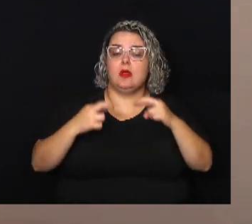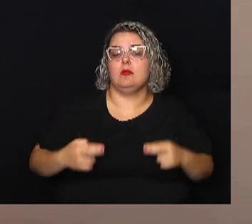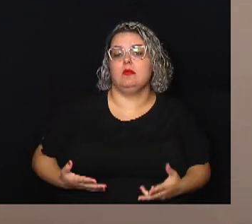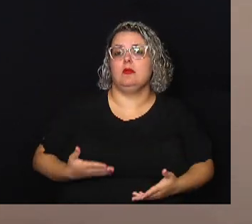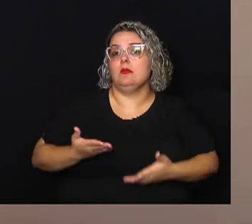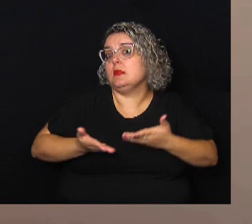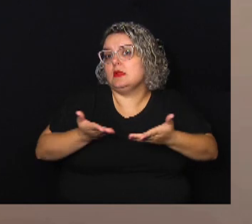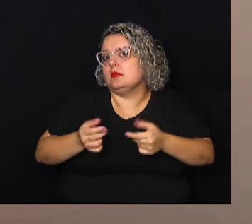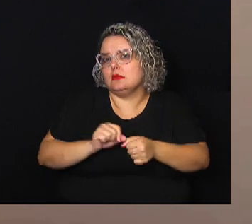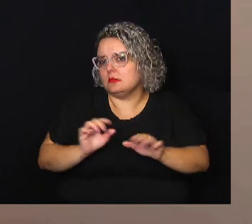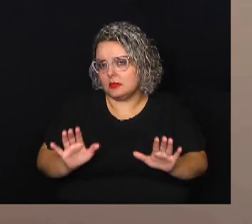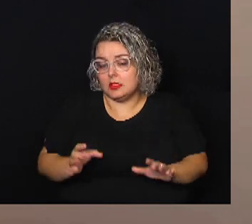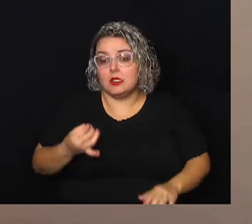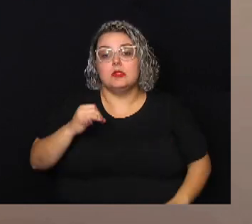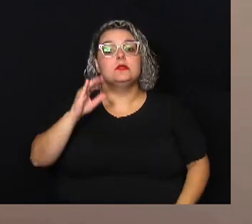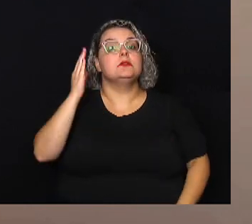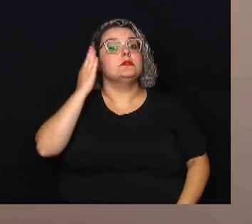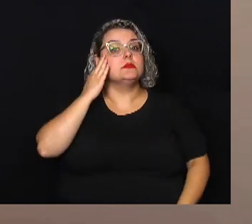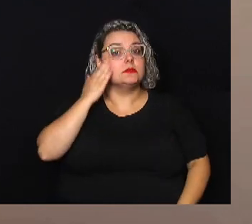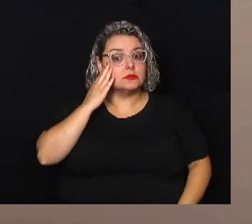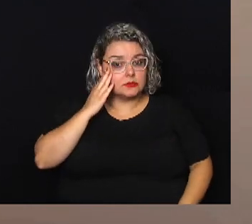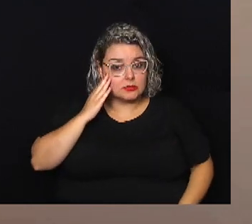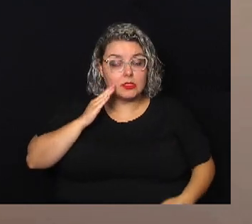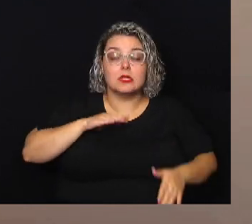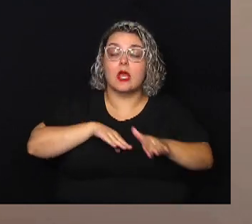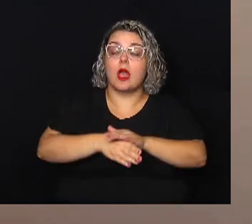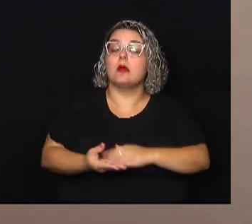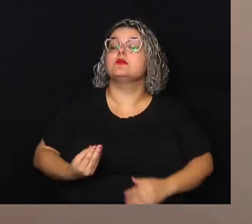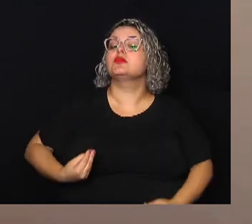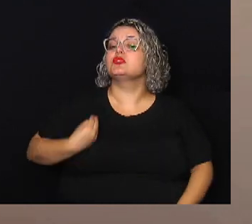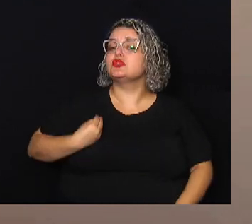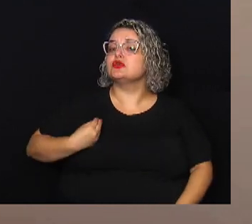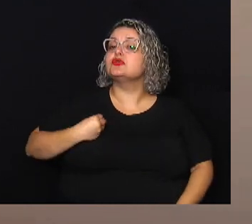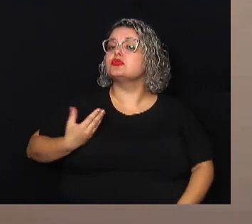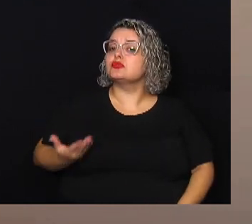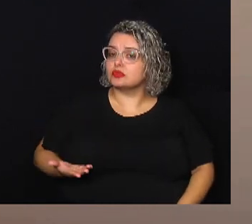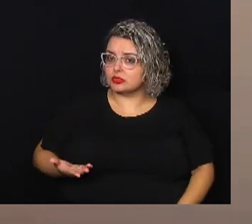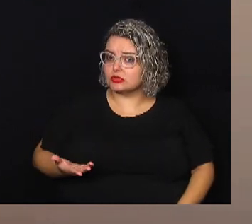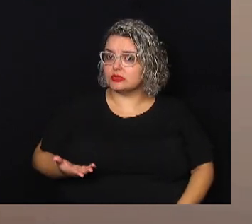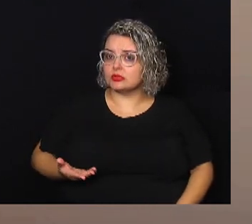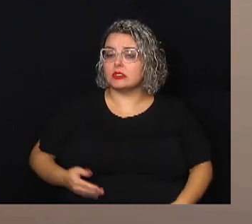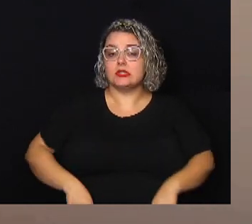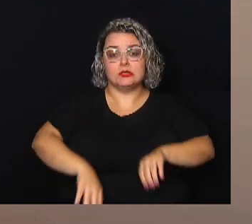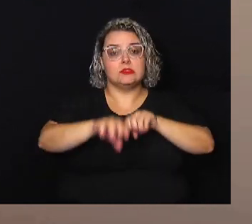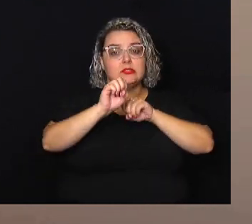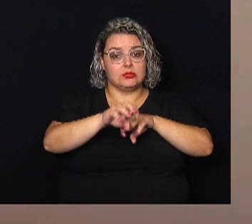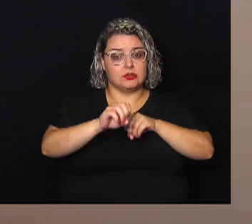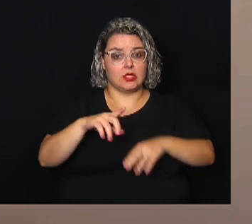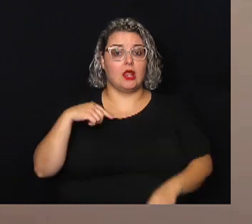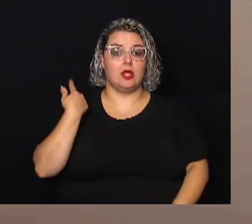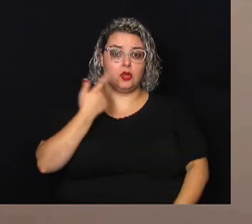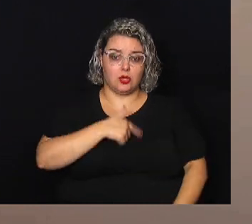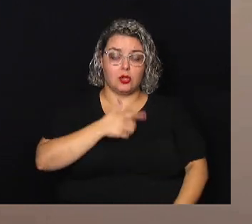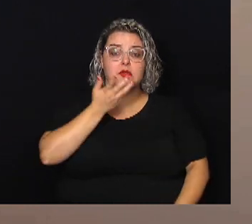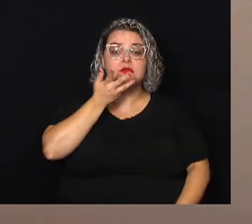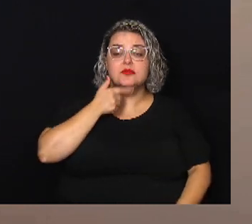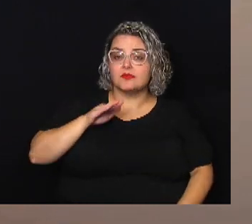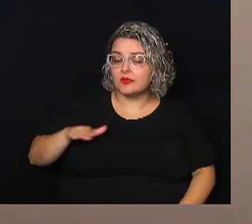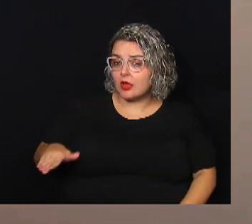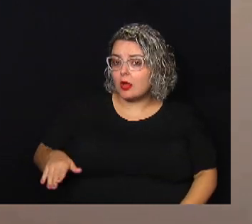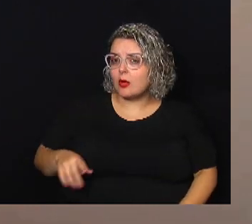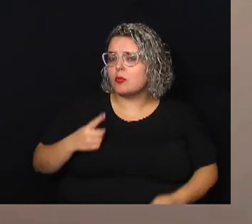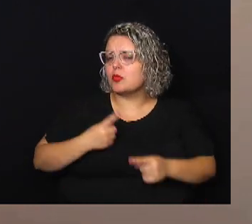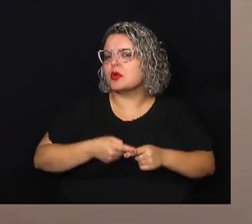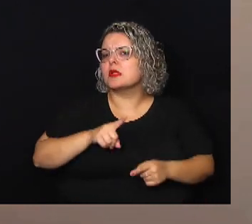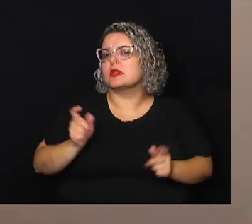tratamento. Se você entender que hábitos de vida eles são ensinados na nossa infância, por que não